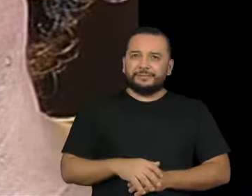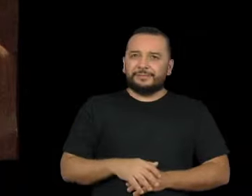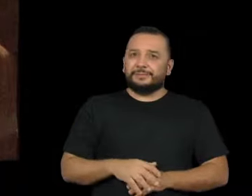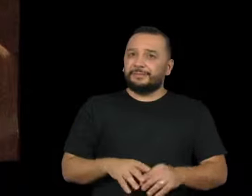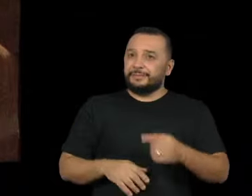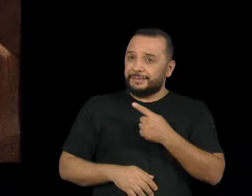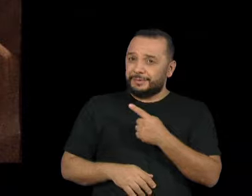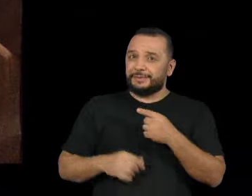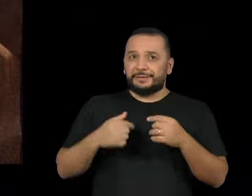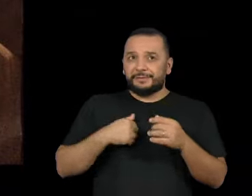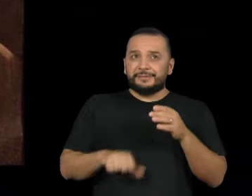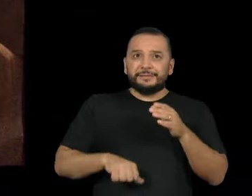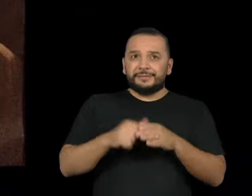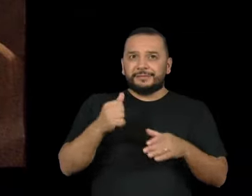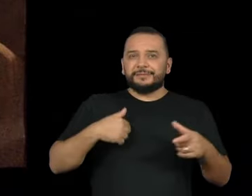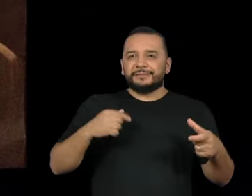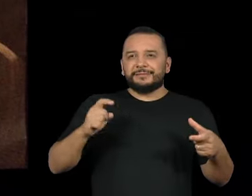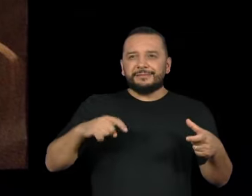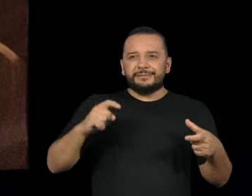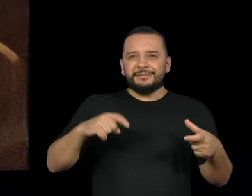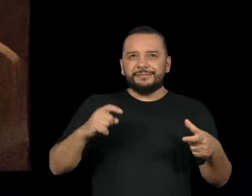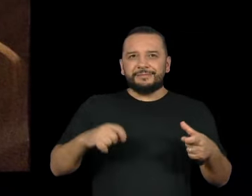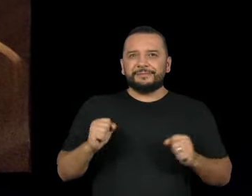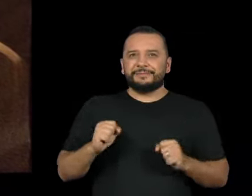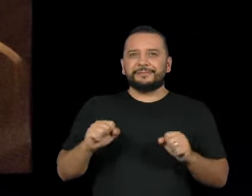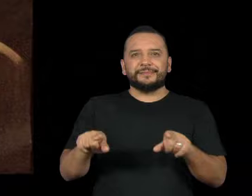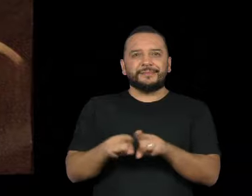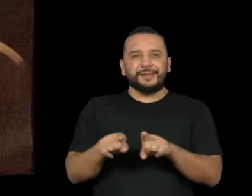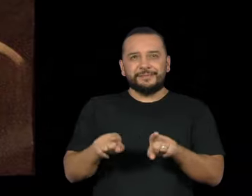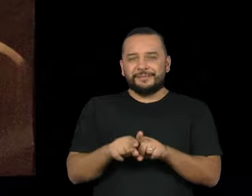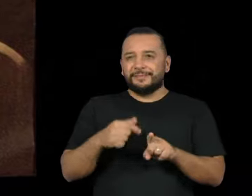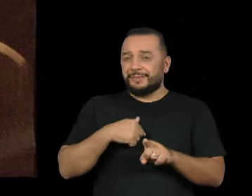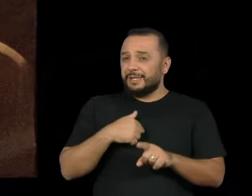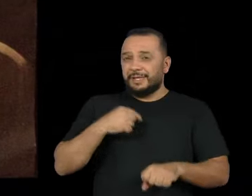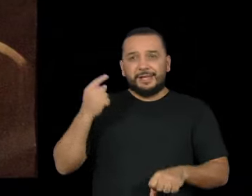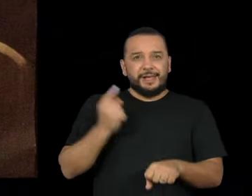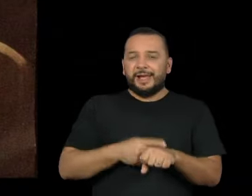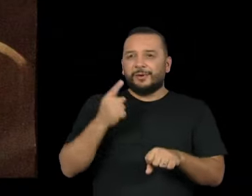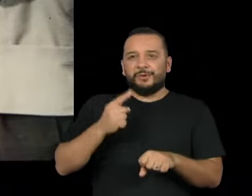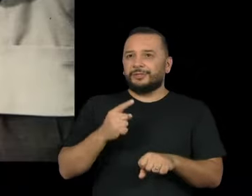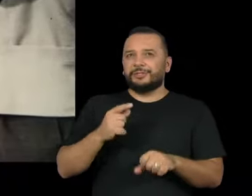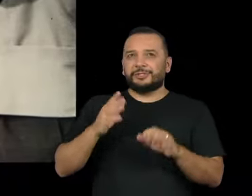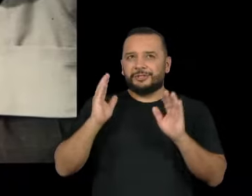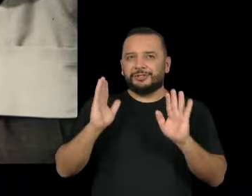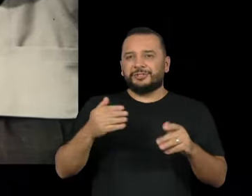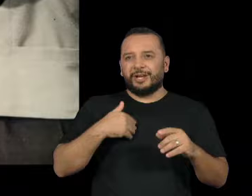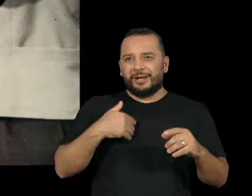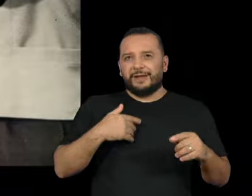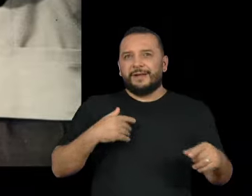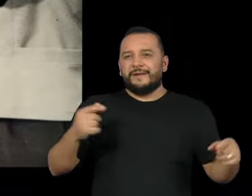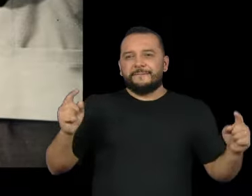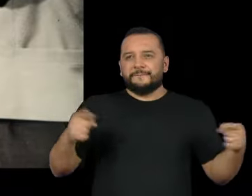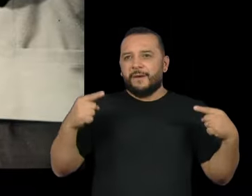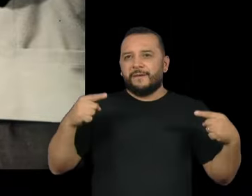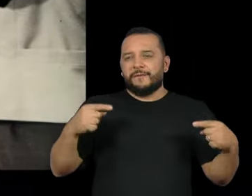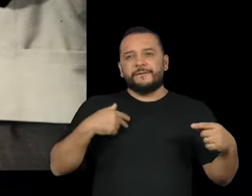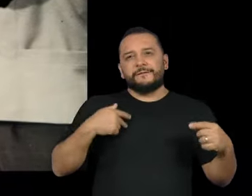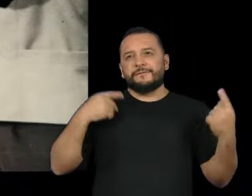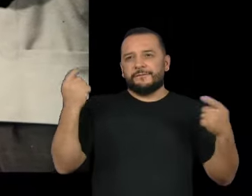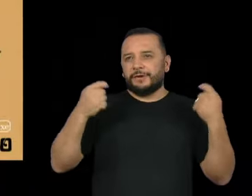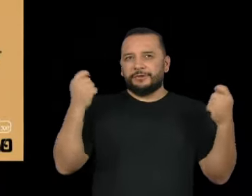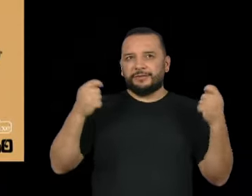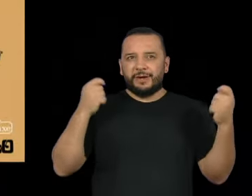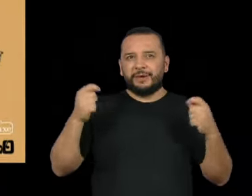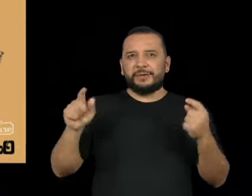Logo, ele gravaria seu primeiro disco e se transformaria num recordista de finais dos grandes festivais da música